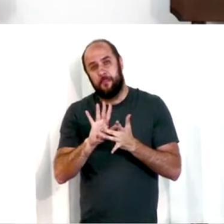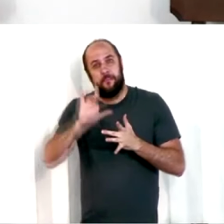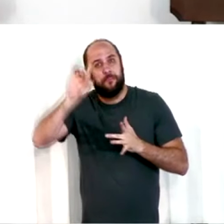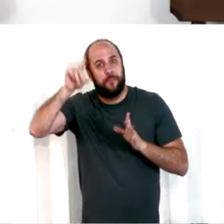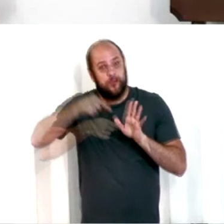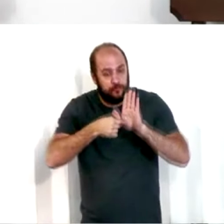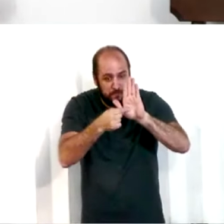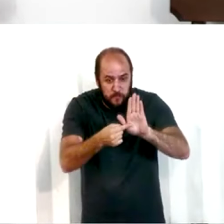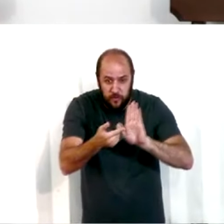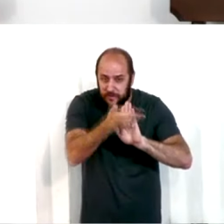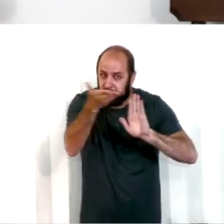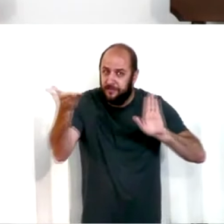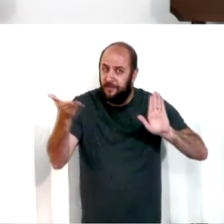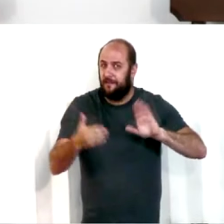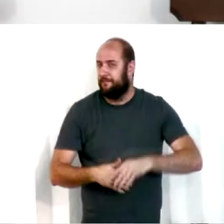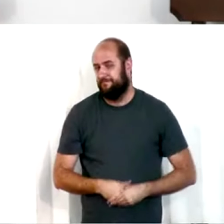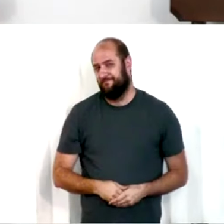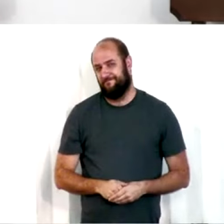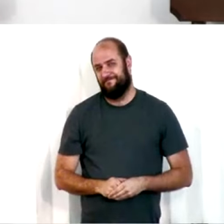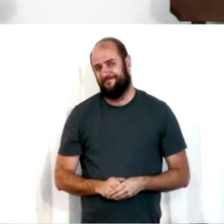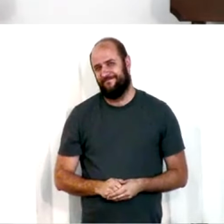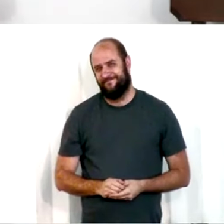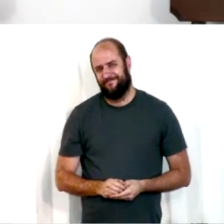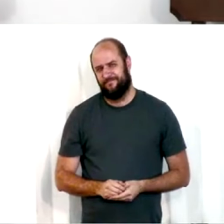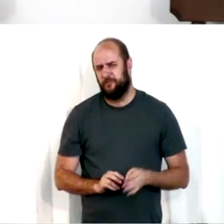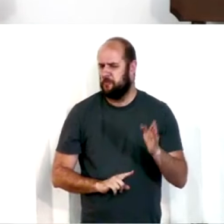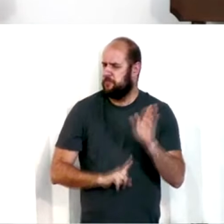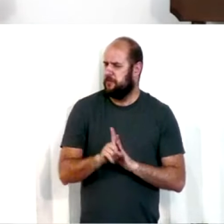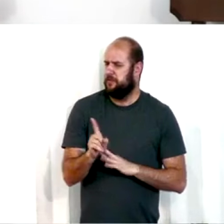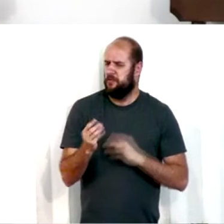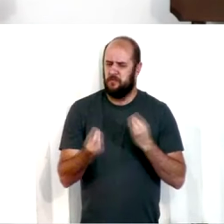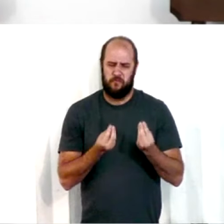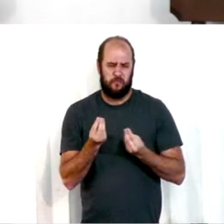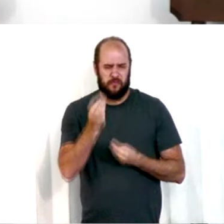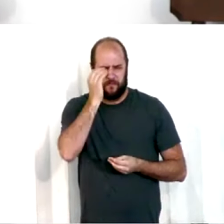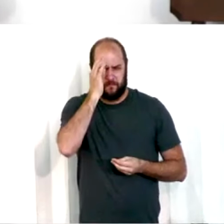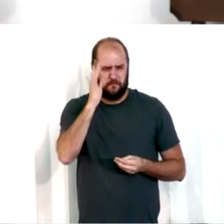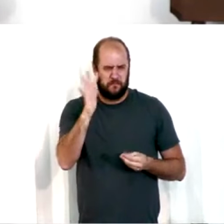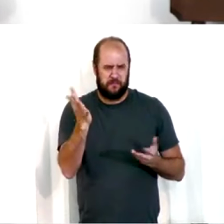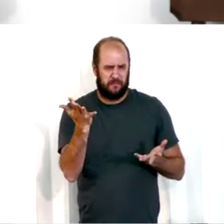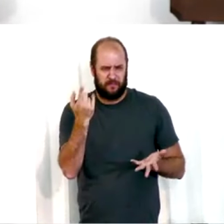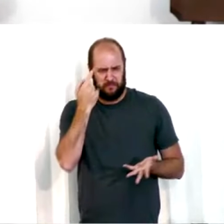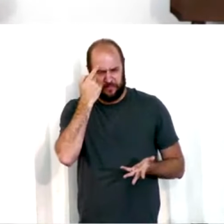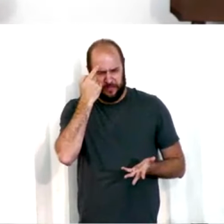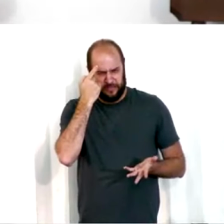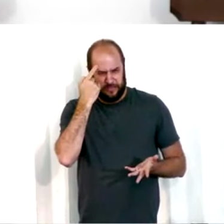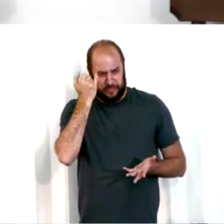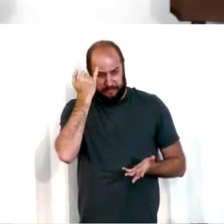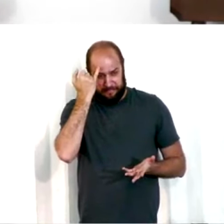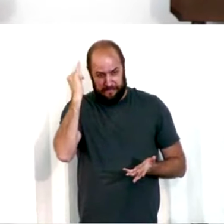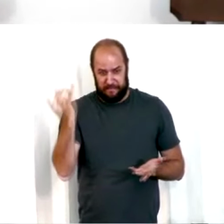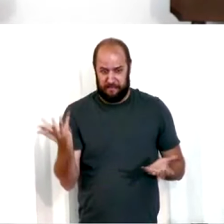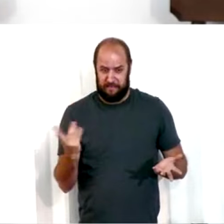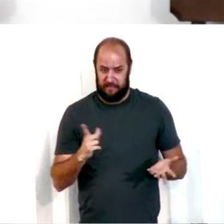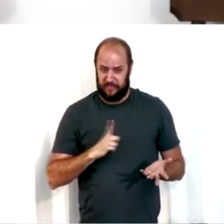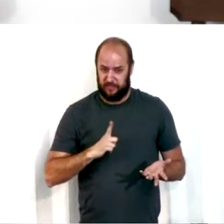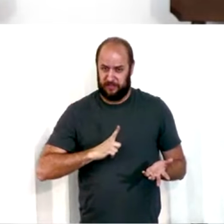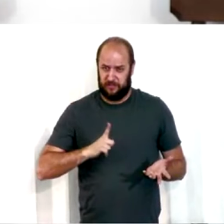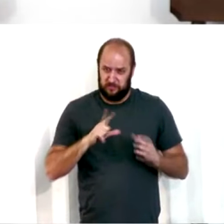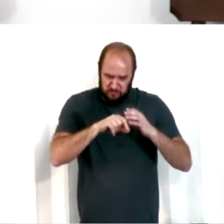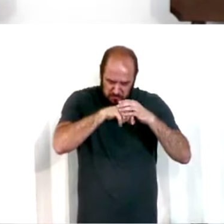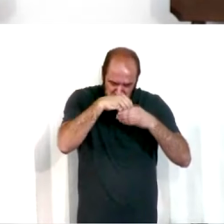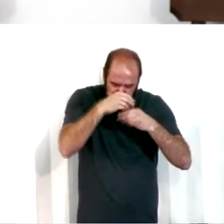seus santos. A pergunta é, de onde que Paulo tira essa linguagem? De onde é que ele inventou essa ideia de mistério? E